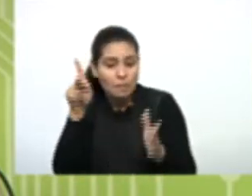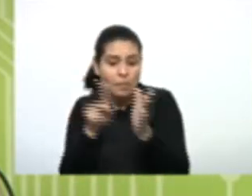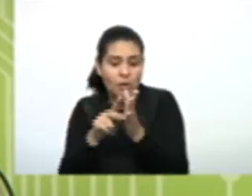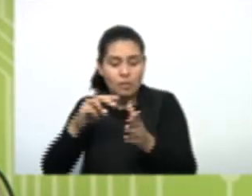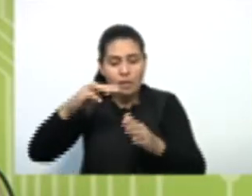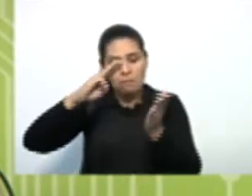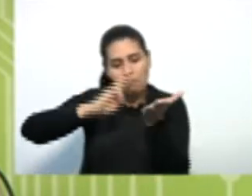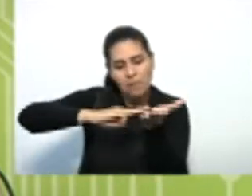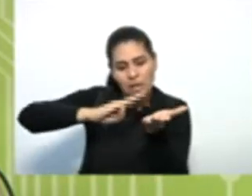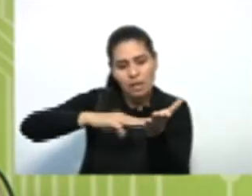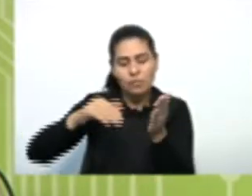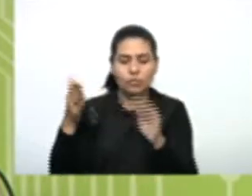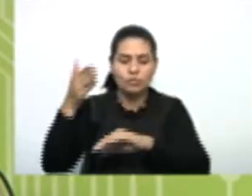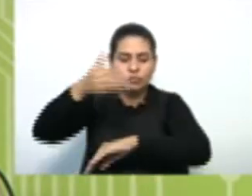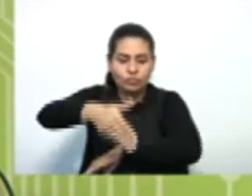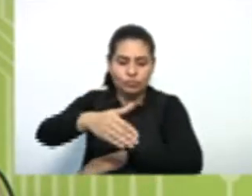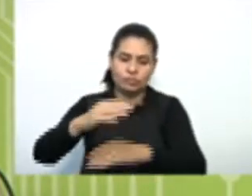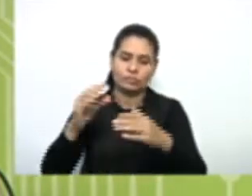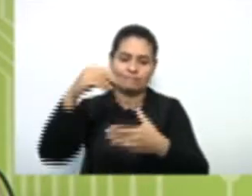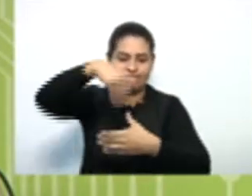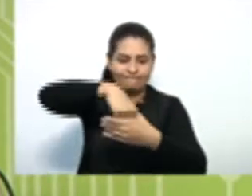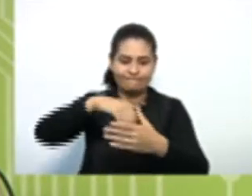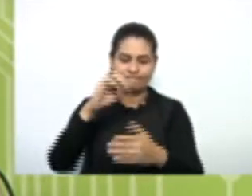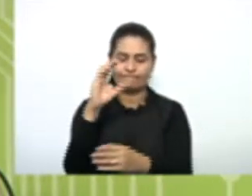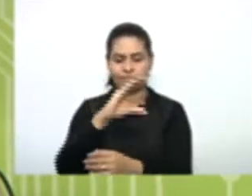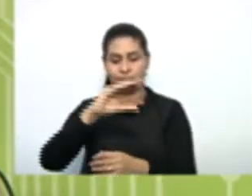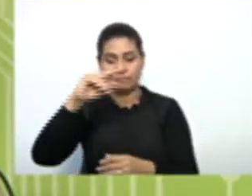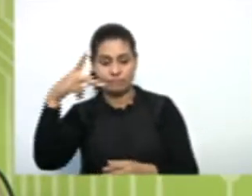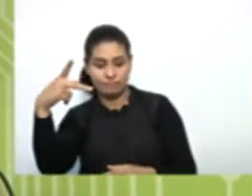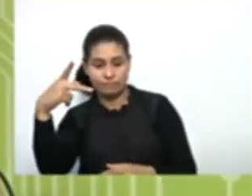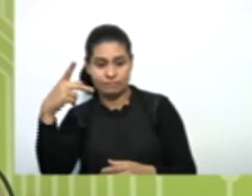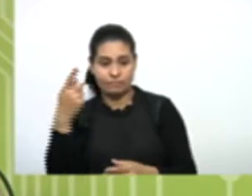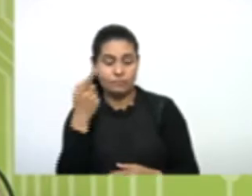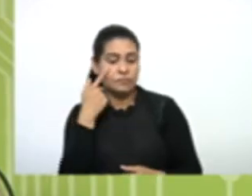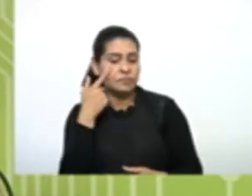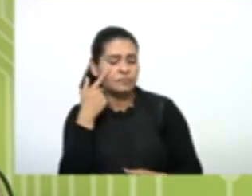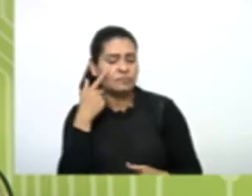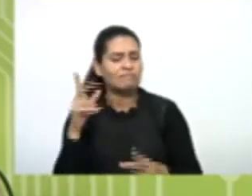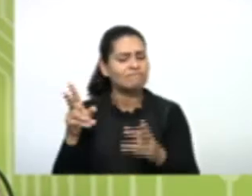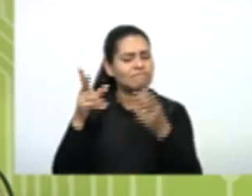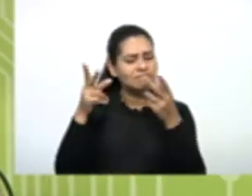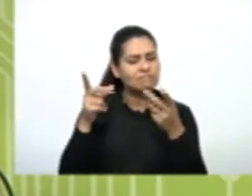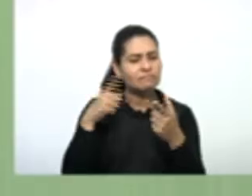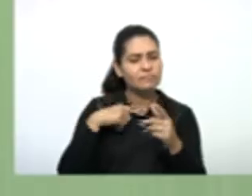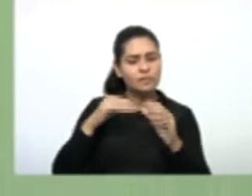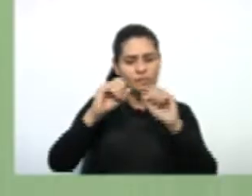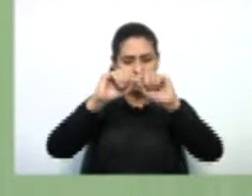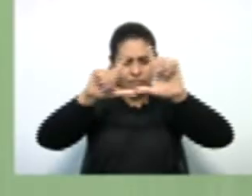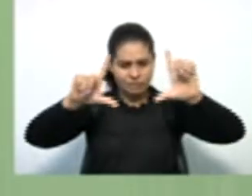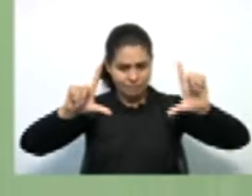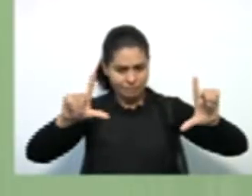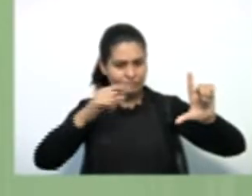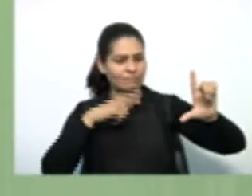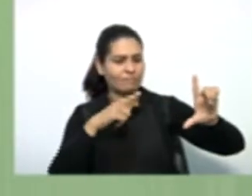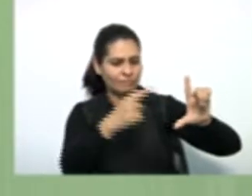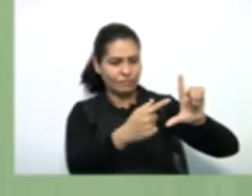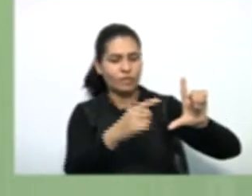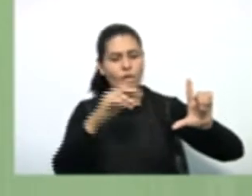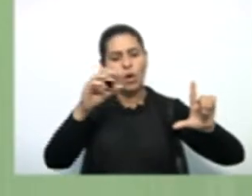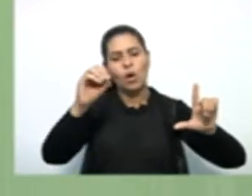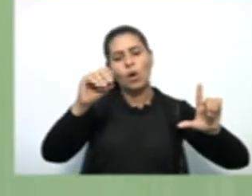que está agindo dentro da cooperativa. A gente vê então que no slide a gente pode ver que nas suas